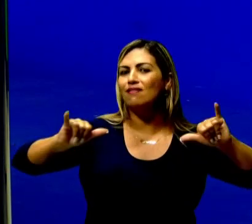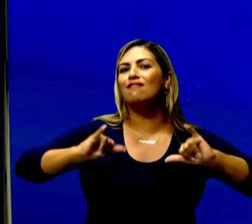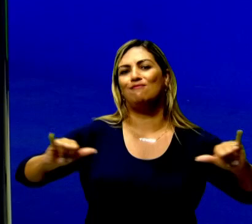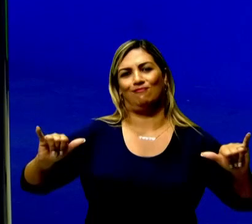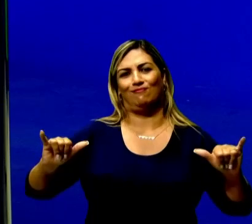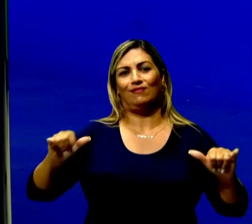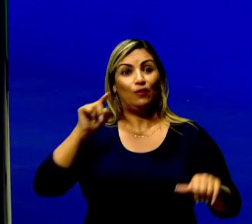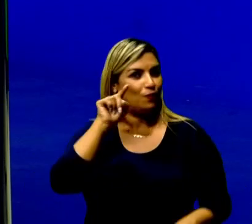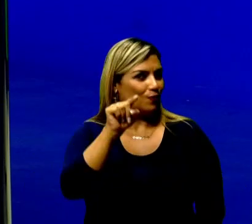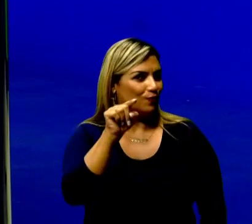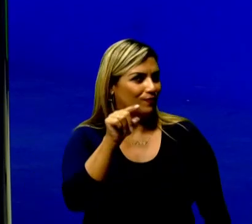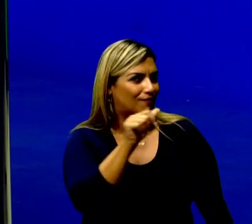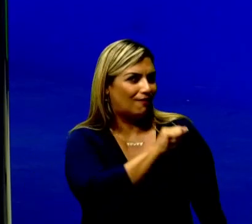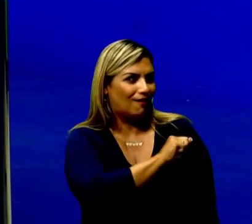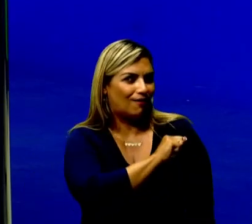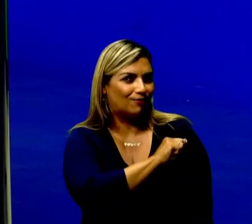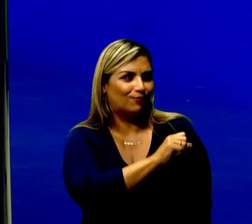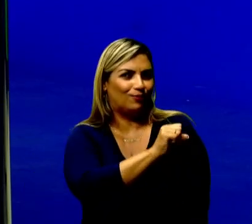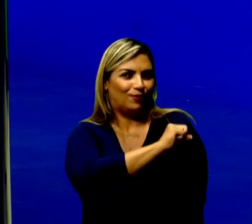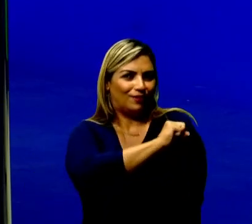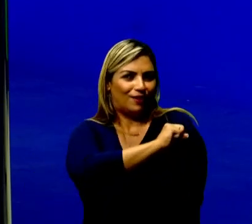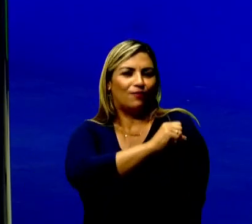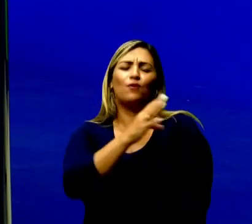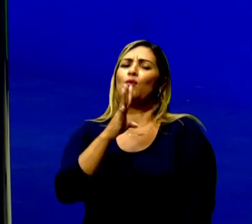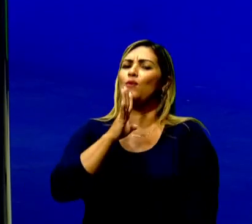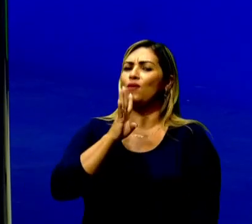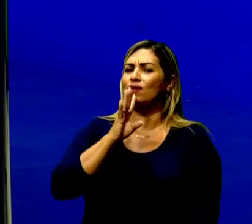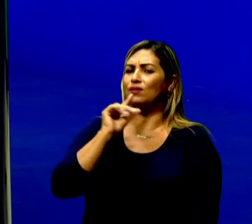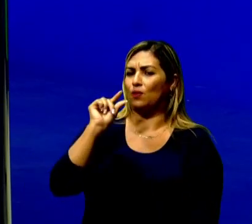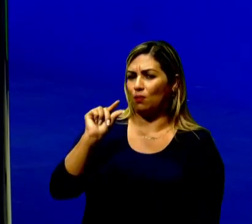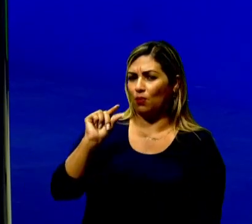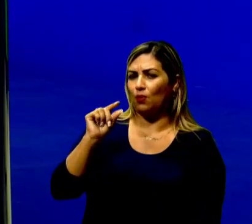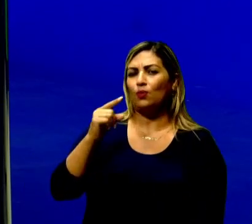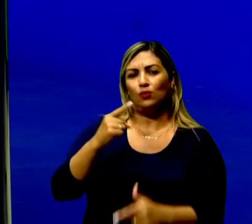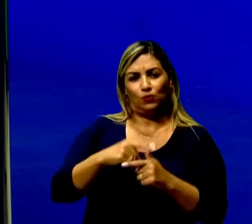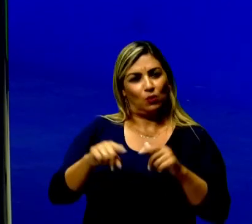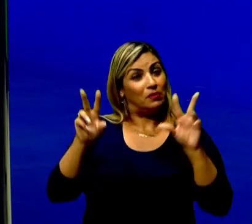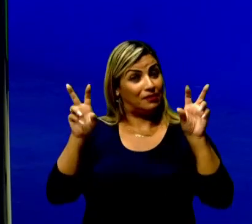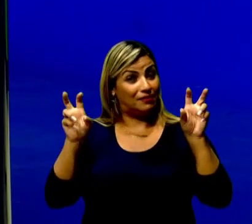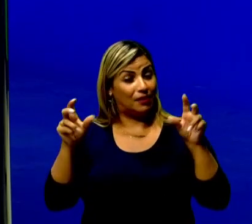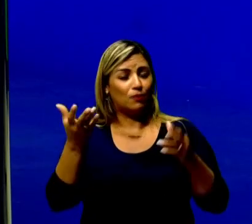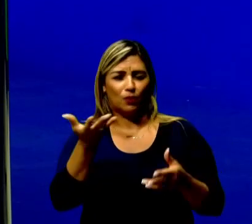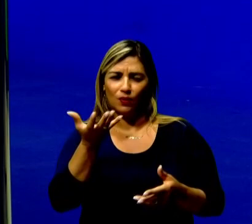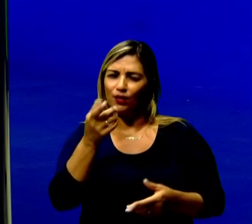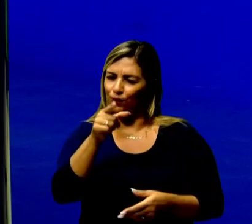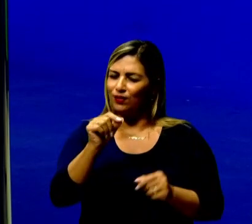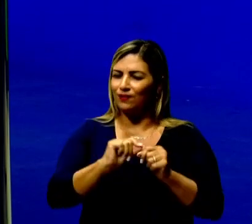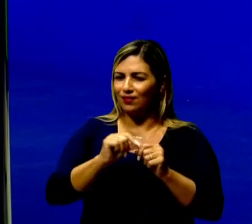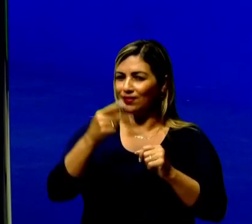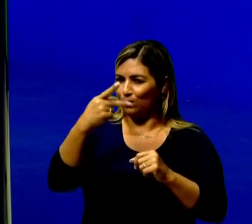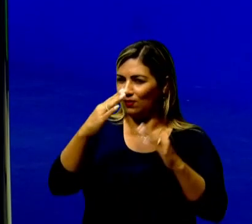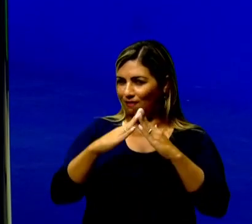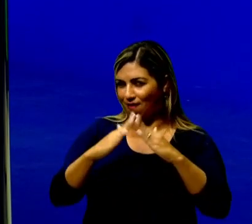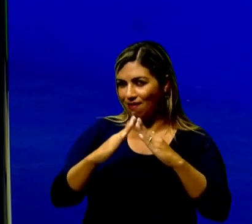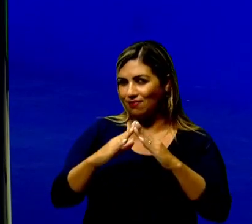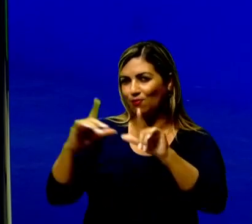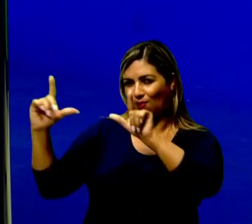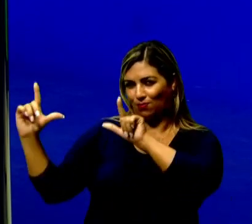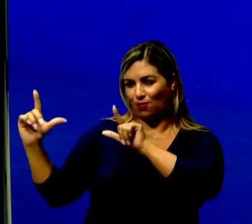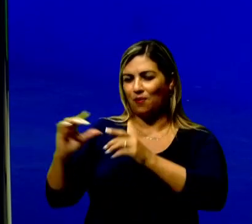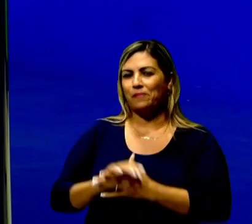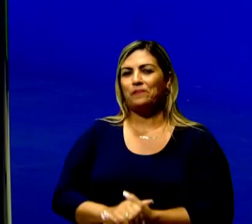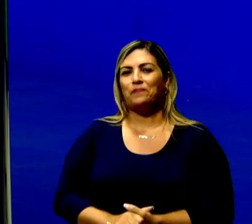então você aluno do 8º ano conheceu hoje um pouquinho sobre isso eu gostaria que você fizesse aí depois na sua casa